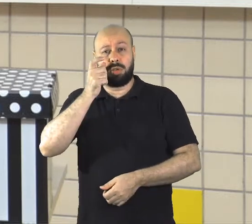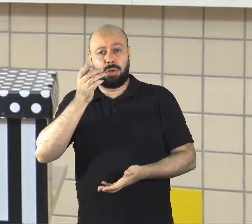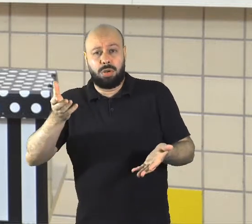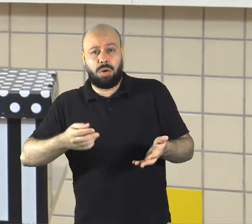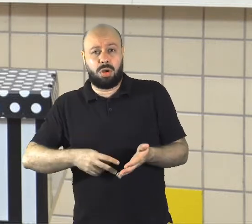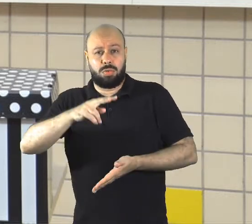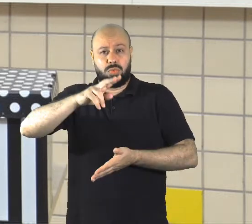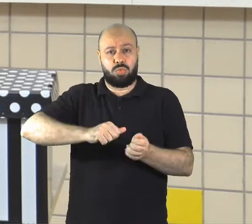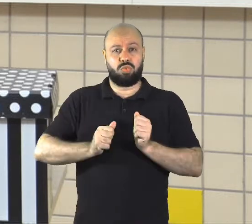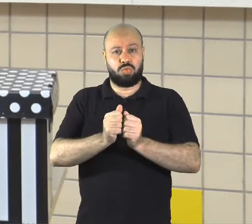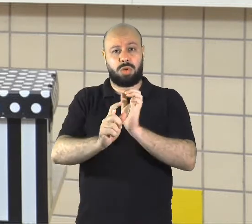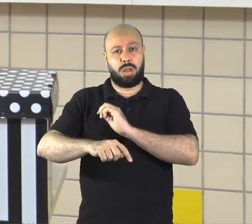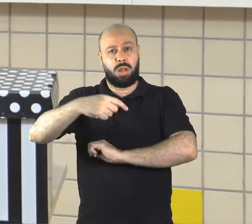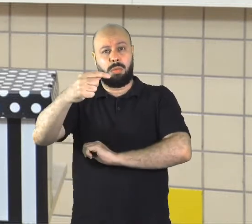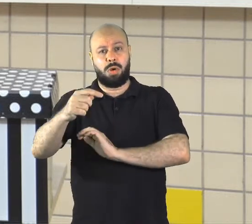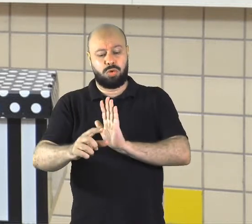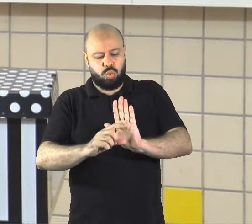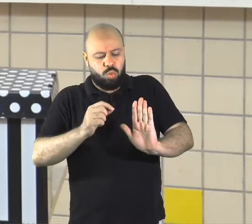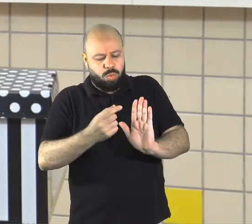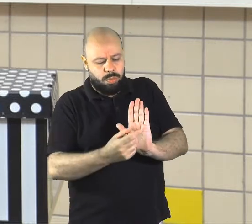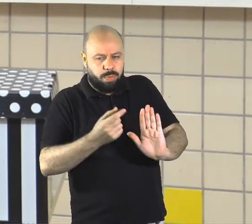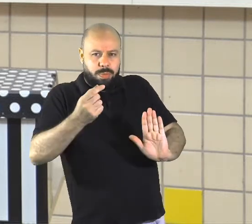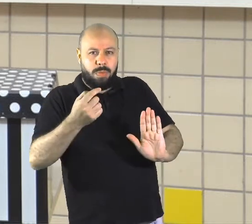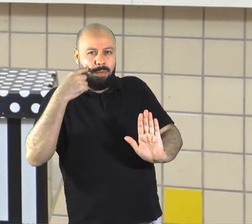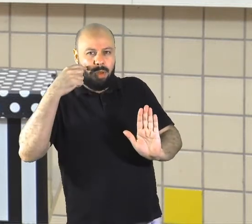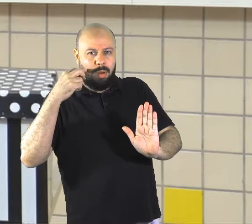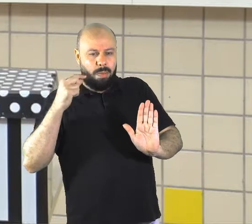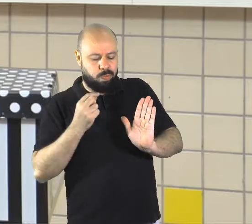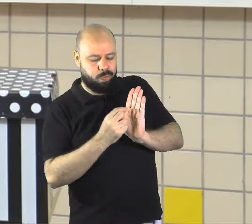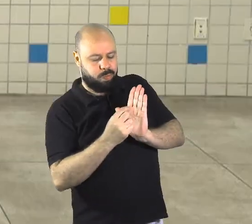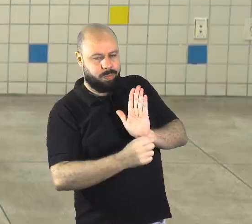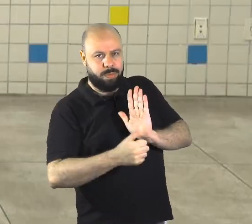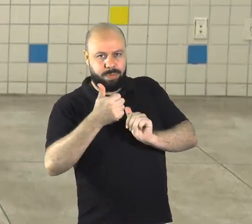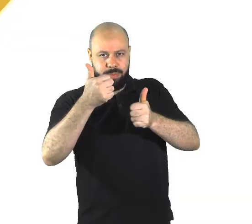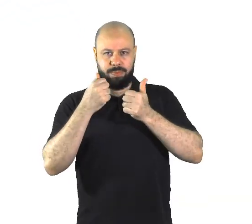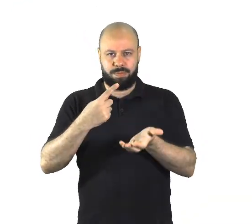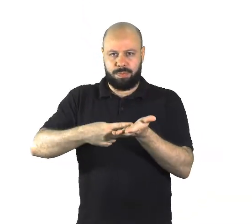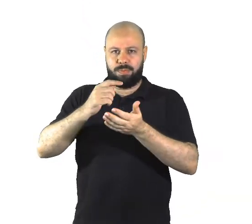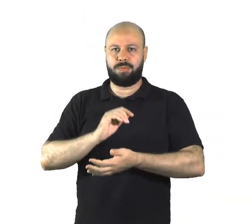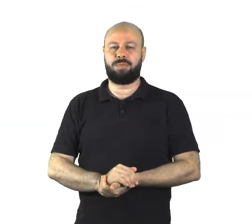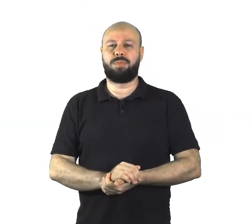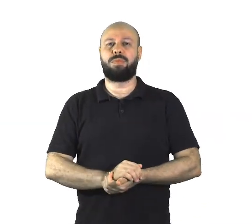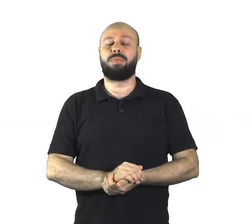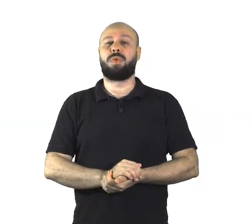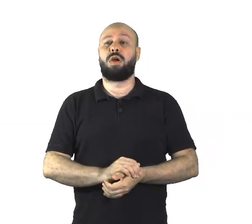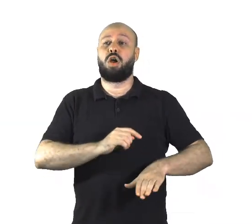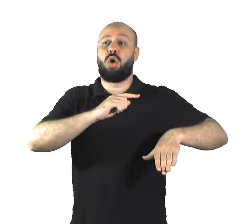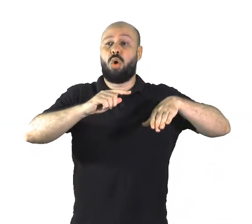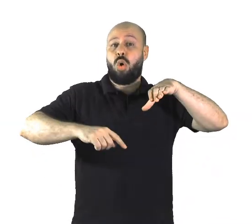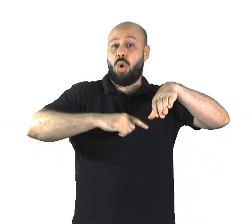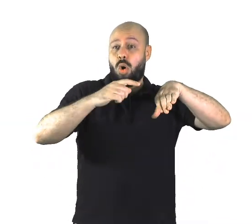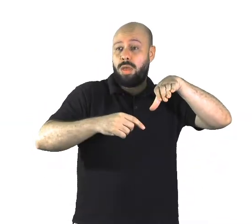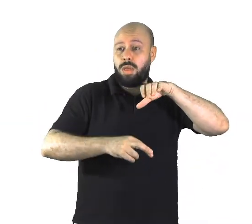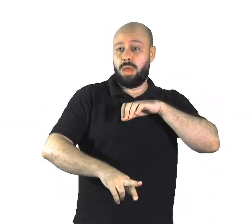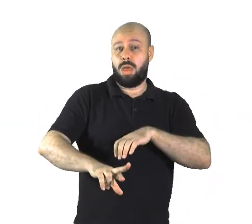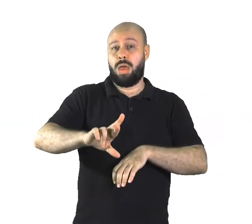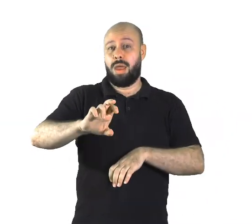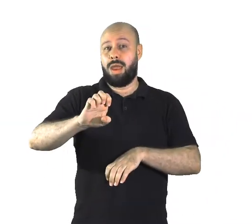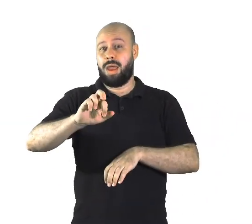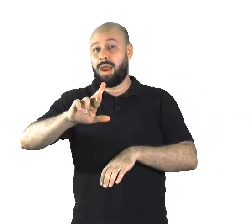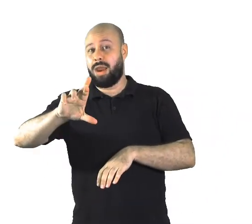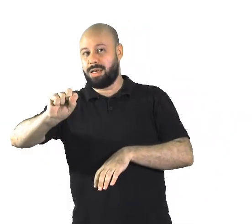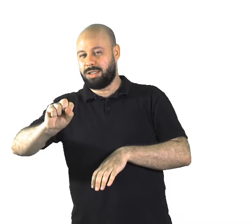depois nós vamos destacar algumas palavras. Combinado? Então vamos lá? Ó, a roda dos R's. Legal, né?